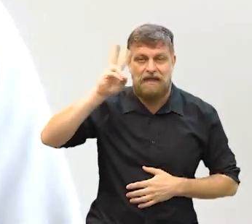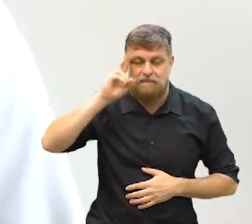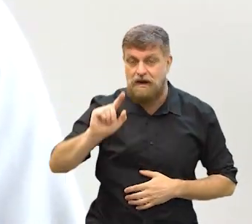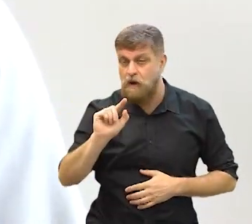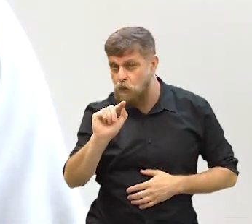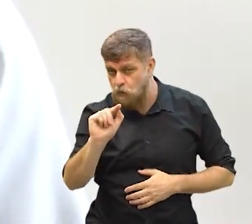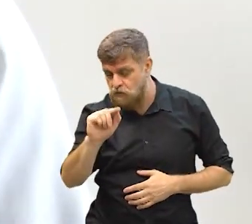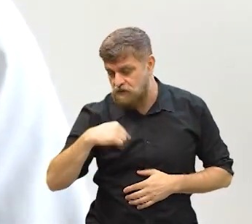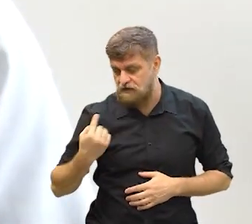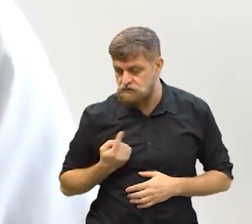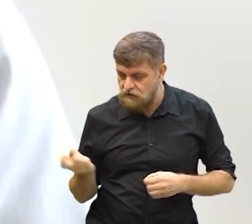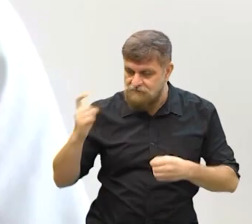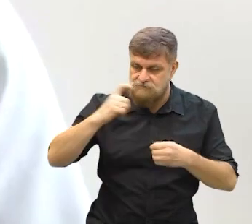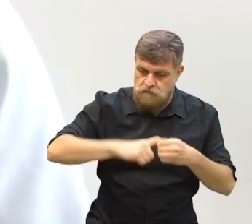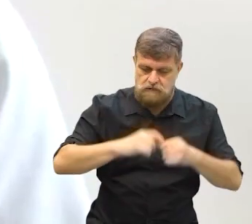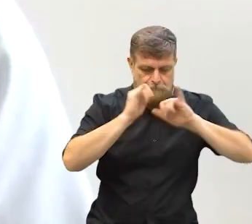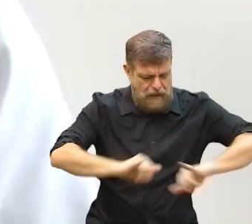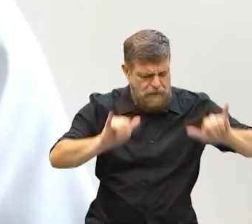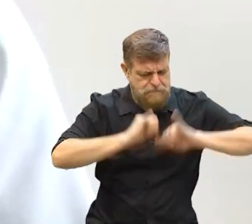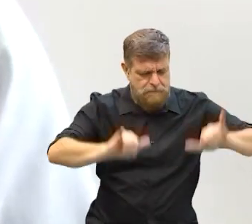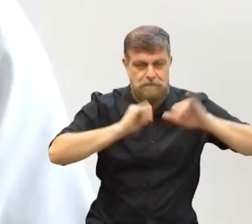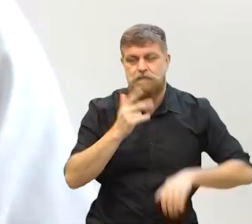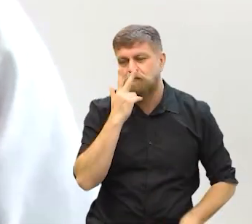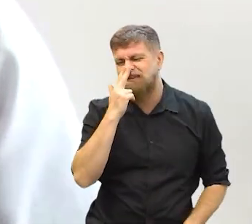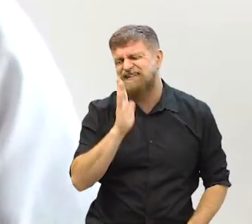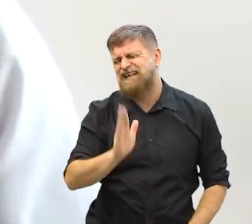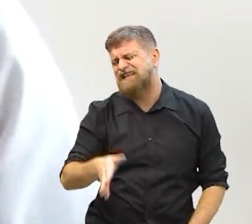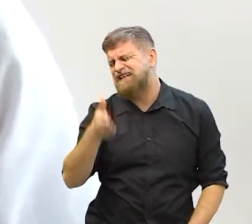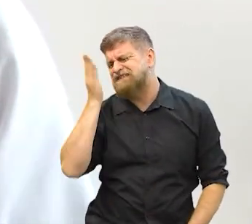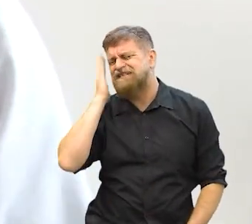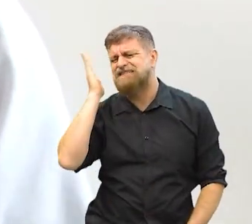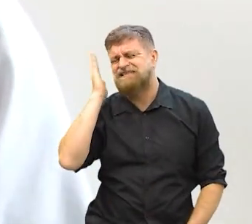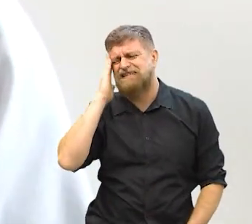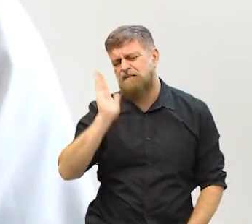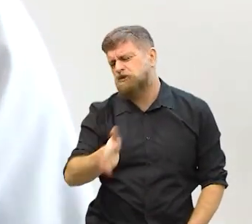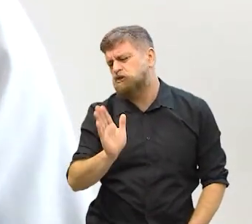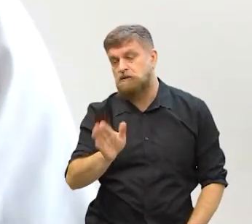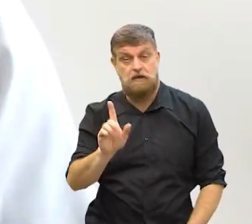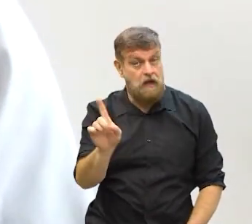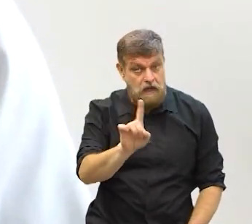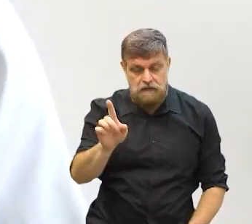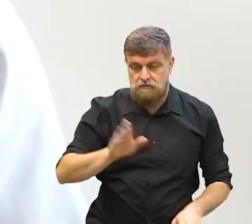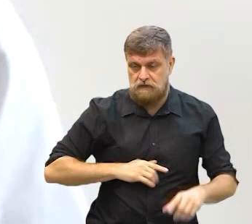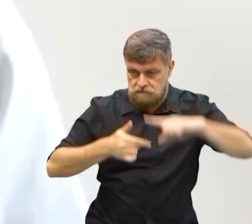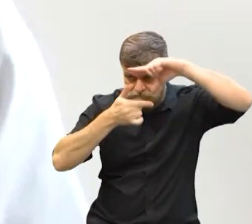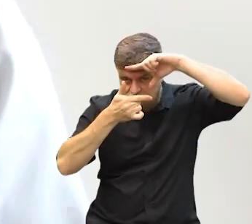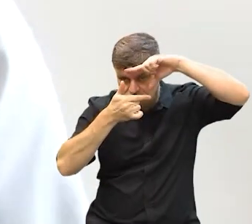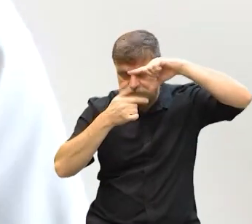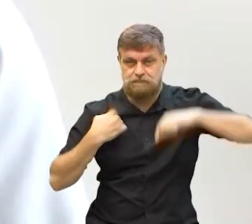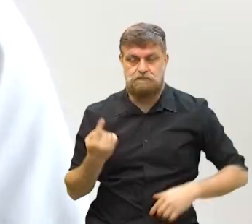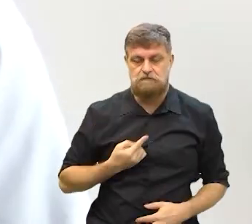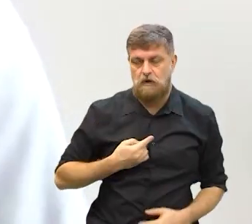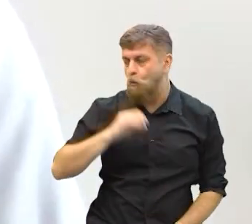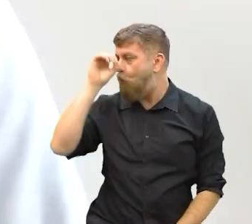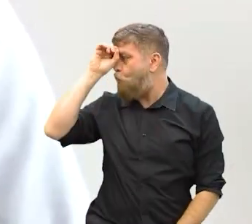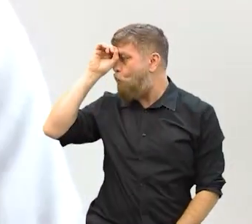lembrete no nosso calendário para que a gente volte a falar, porque às vezes parece, mas a gente já sabe ou a gente não sabe. Na verdade, existem tabus que fazem